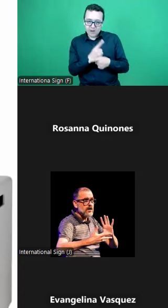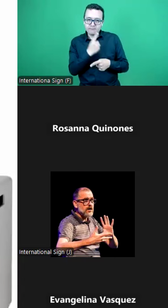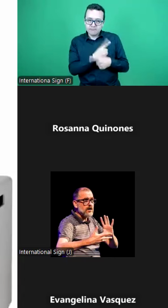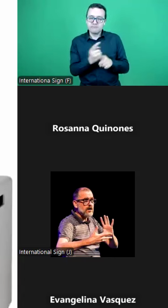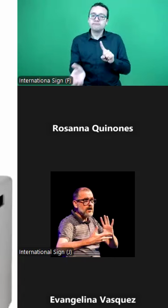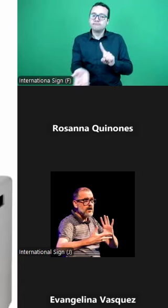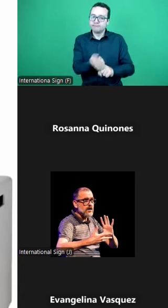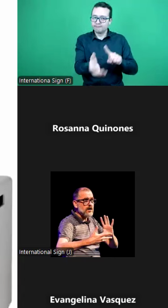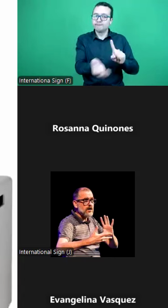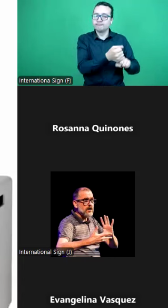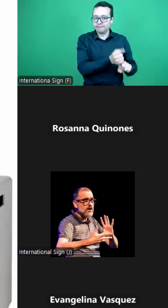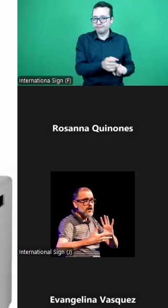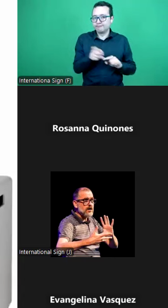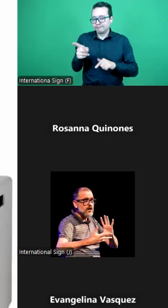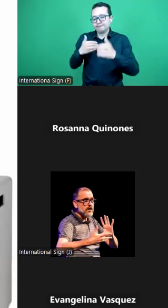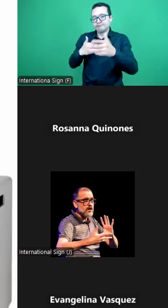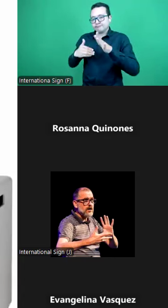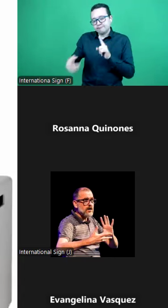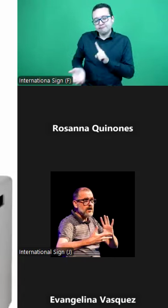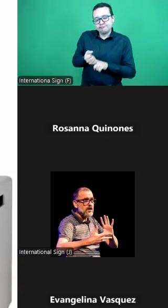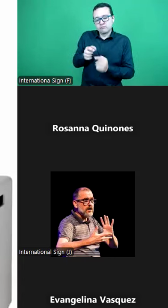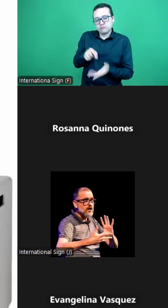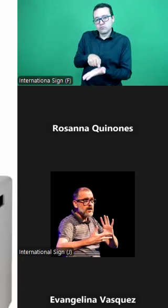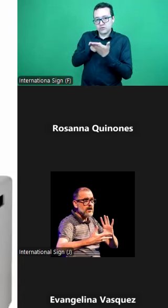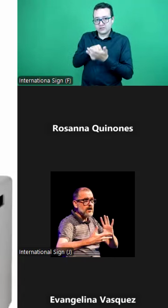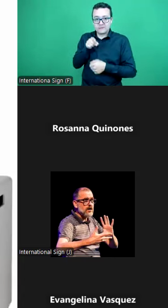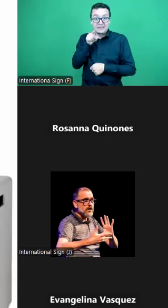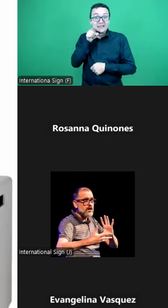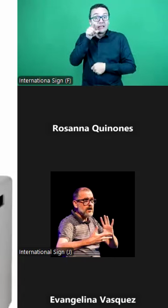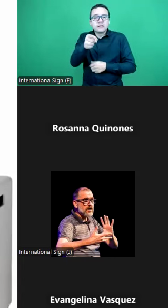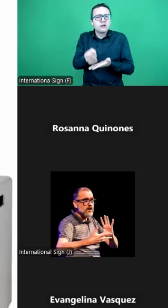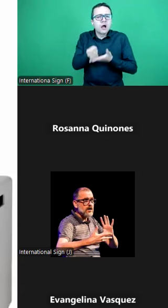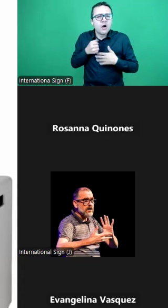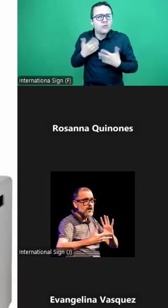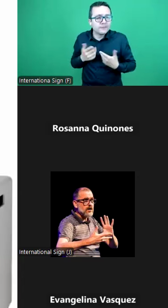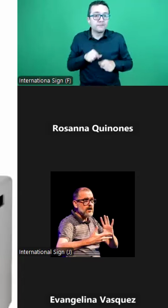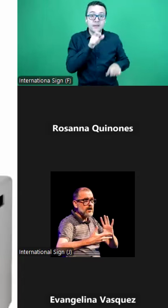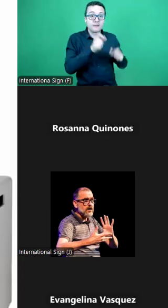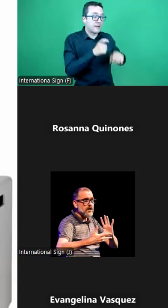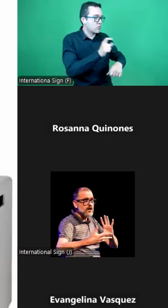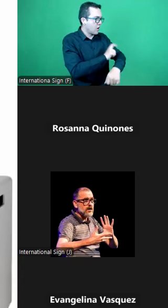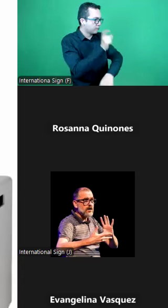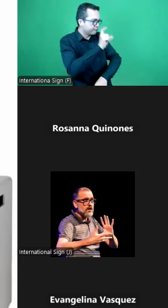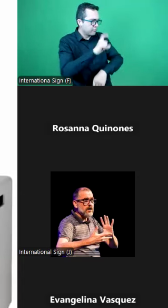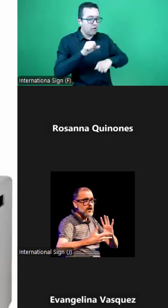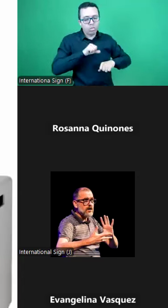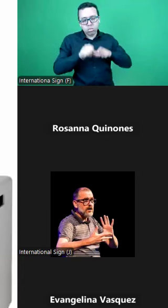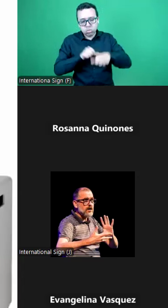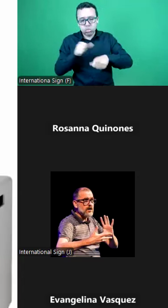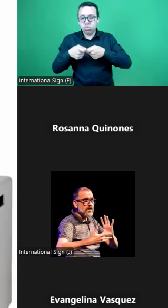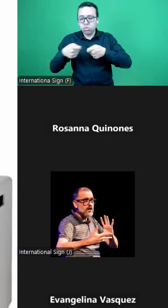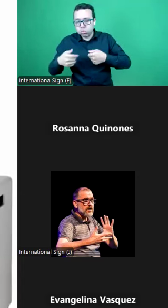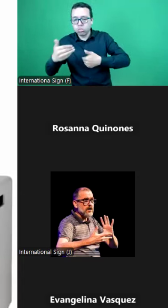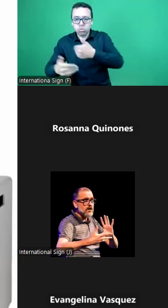Um ponto que foi muito importante com a implementação desse plano é a redução da perda de pacientes devido ao processamento de